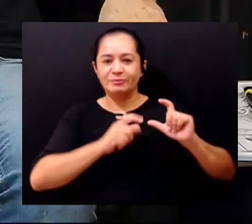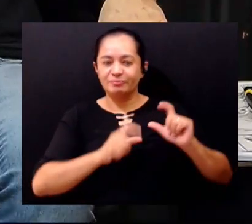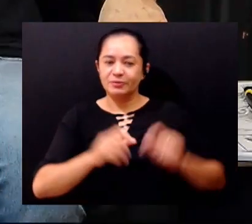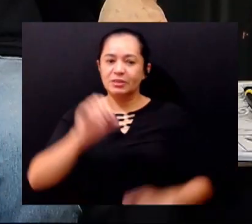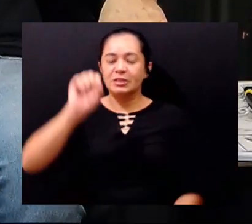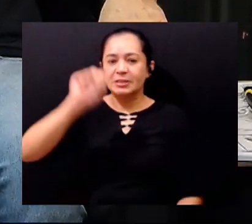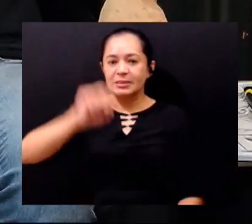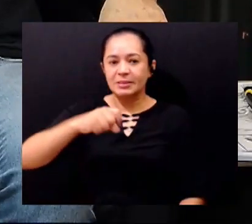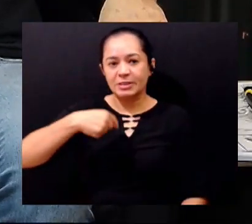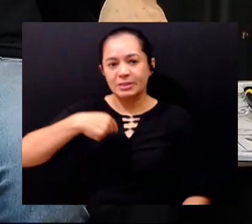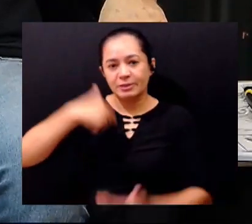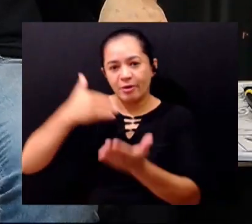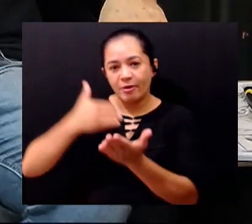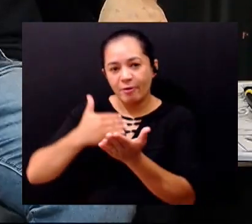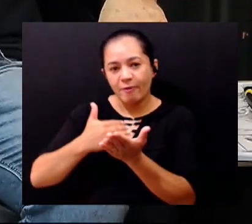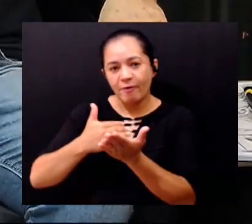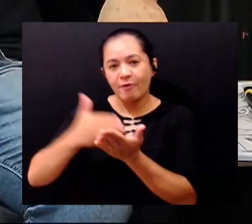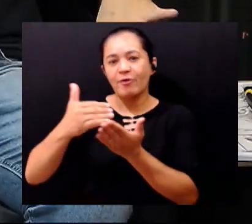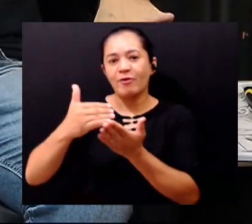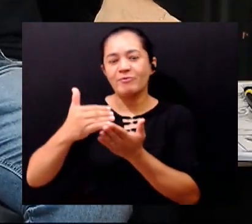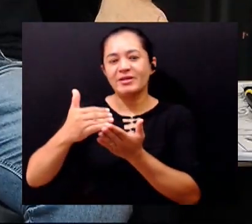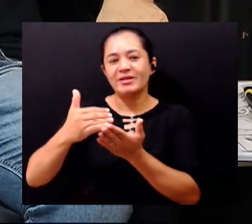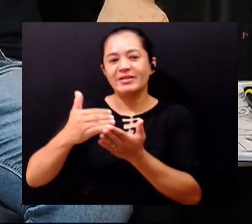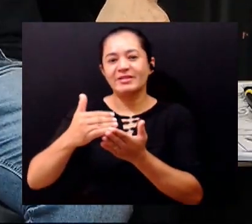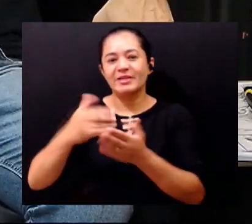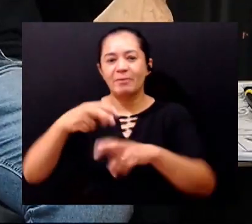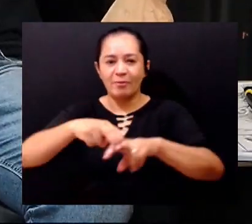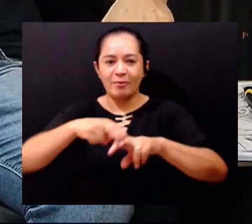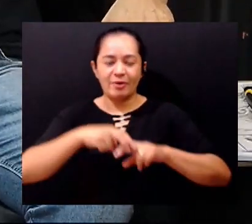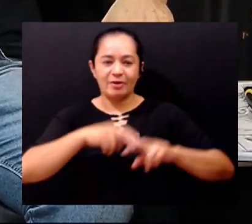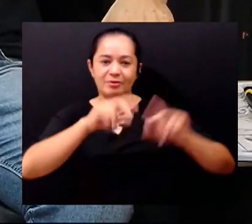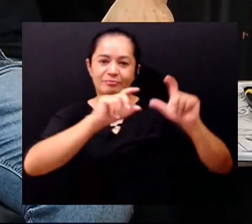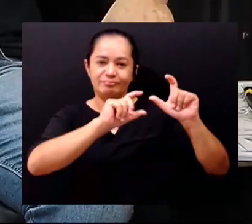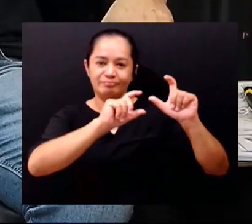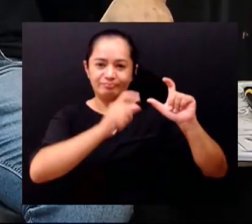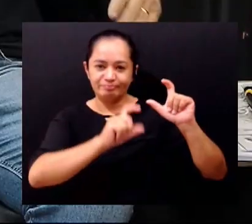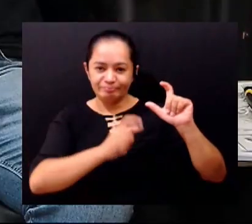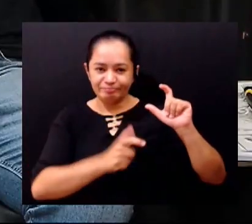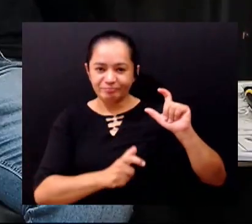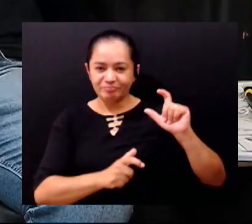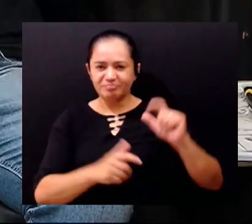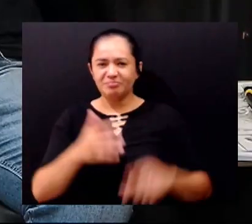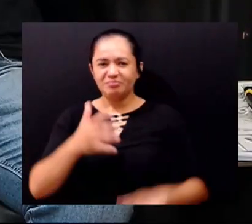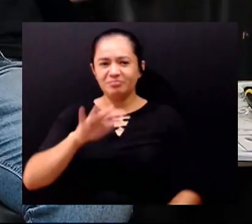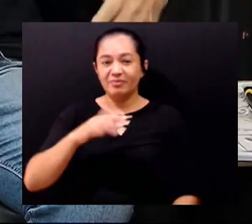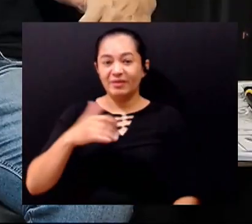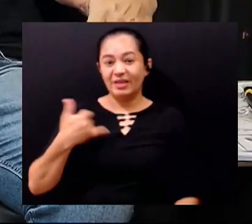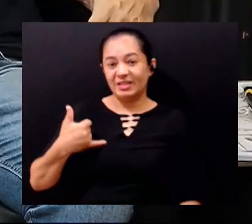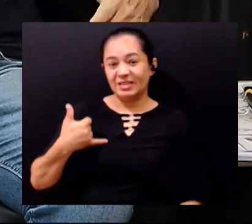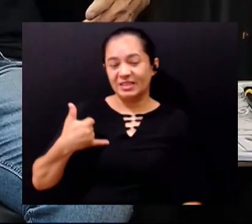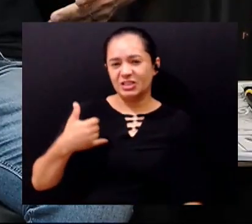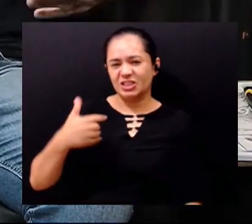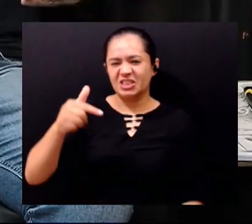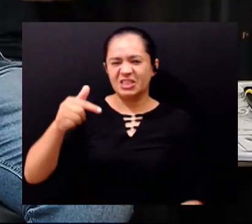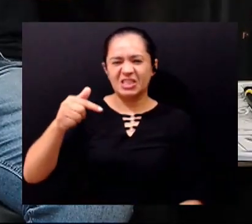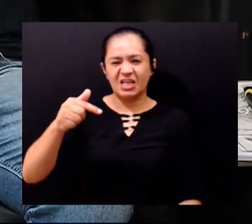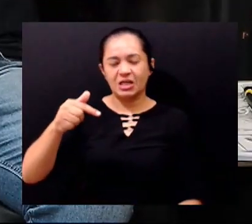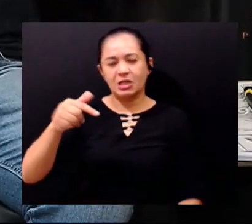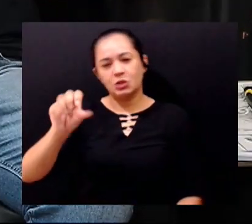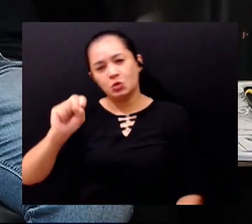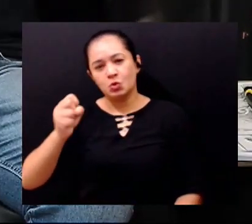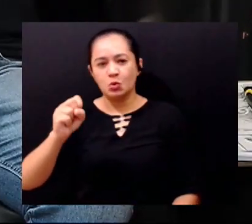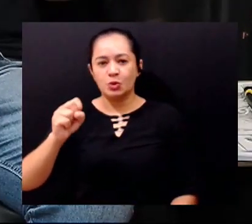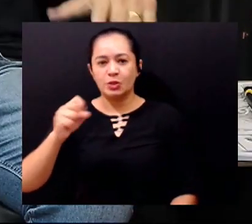foi através do quadrinho. Uhum. Eu lembro que eu tinha 7, 8 anos de idade, já pegava alguns quadrinhos